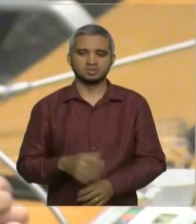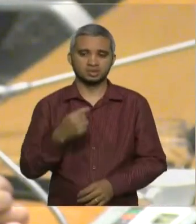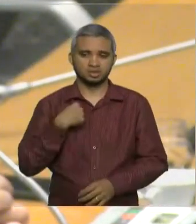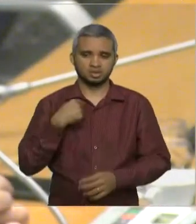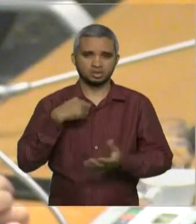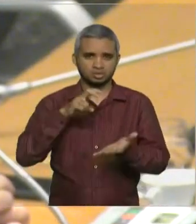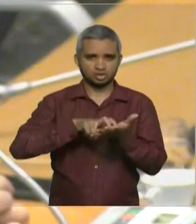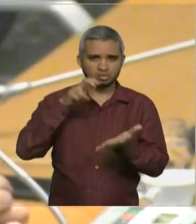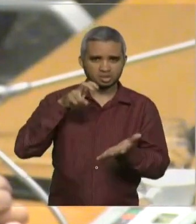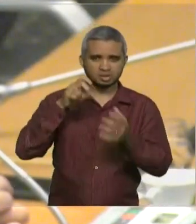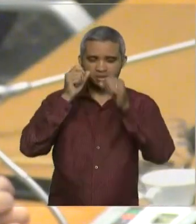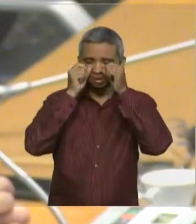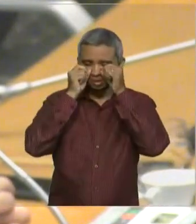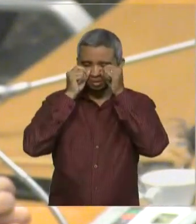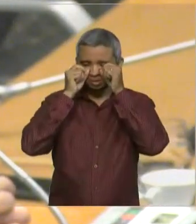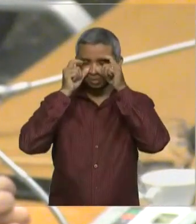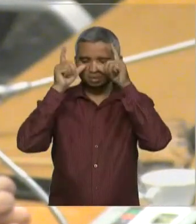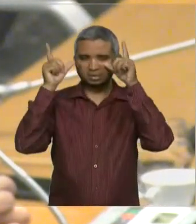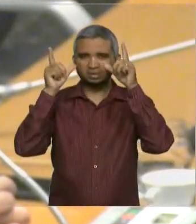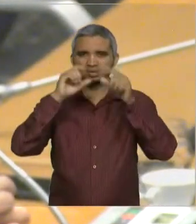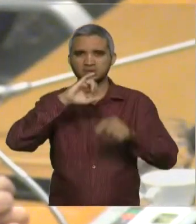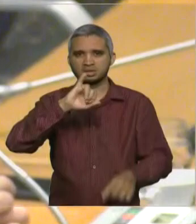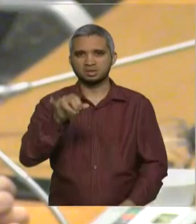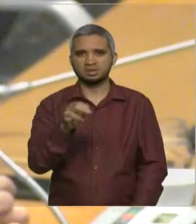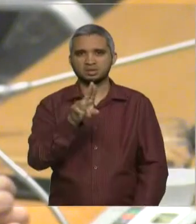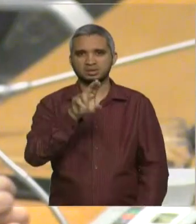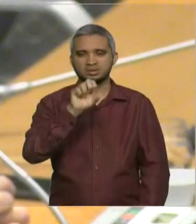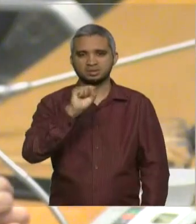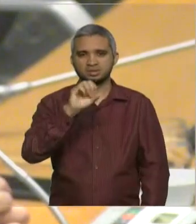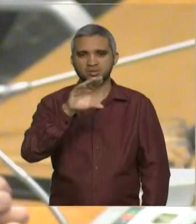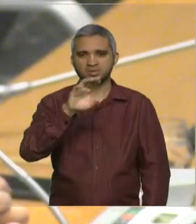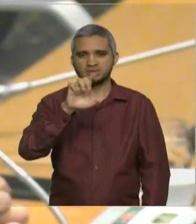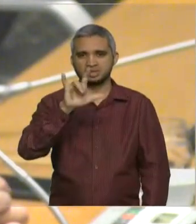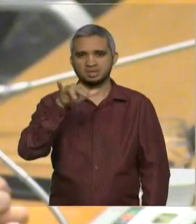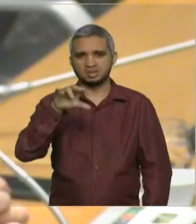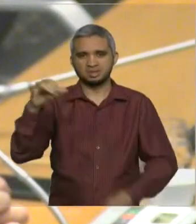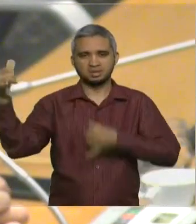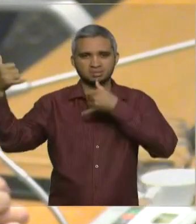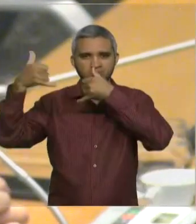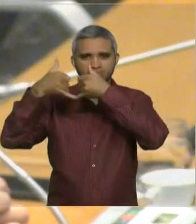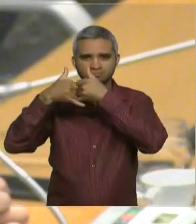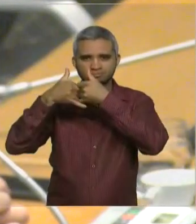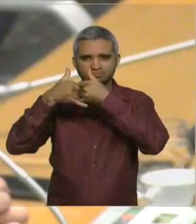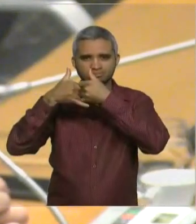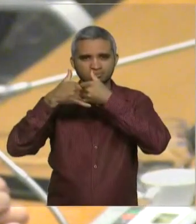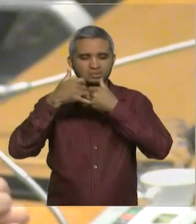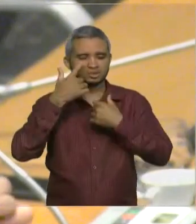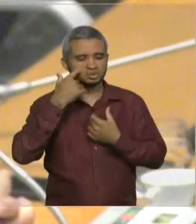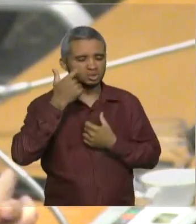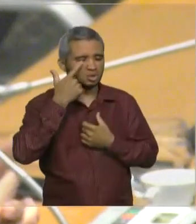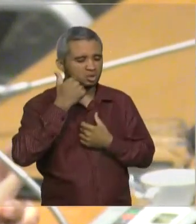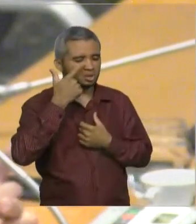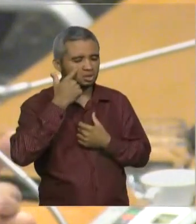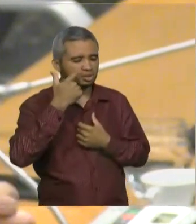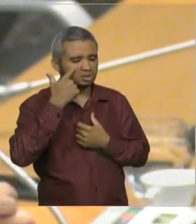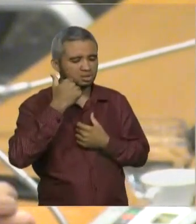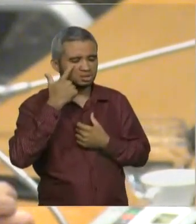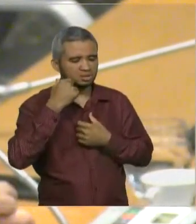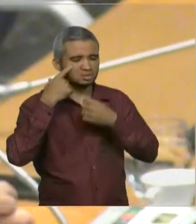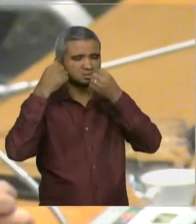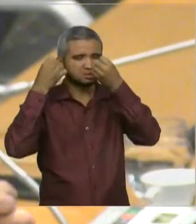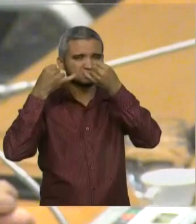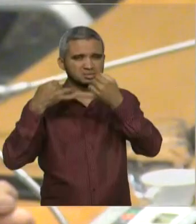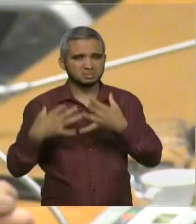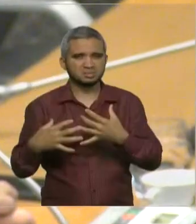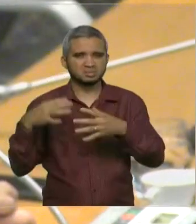Juscelino, conversava comigo, chorando ao telefone, falando do seu acidente, dizendo que não poderia estar naquele